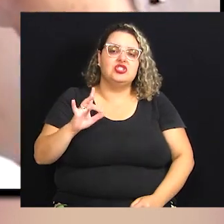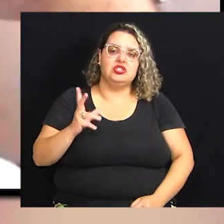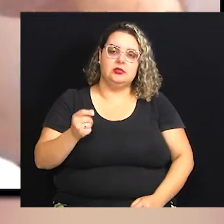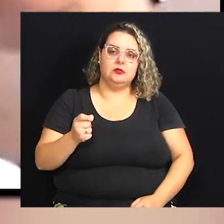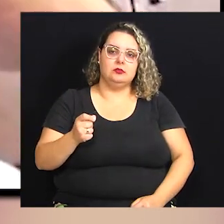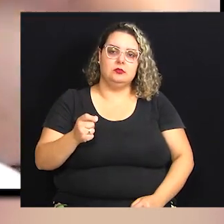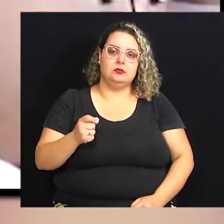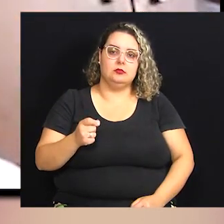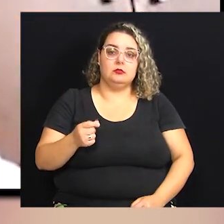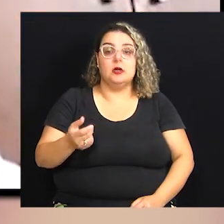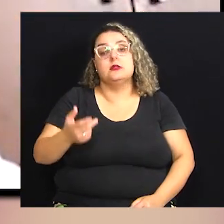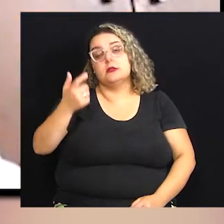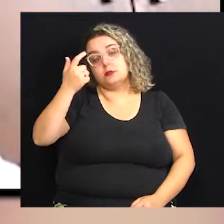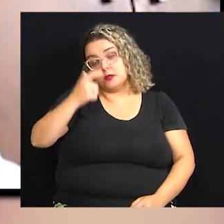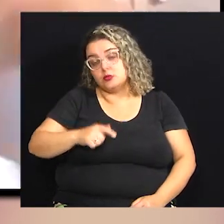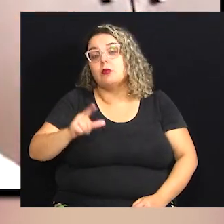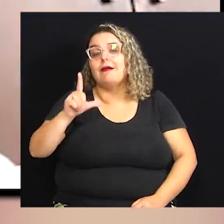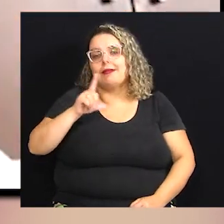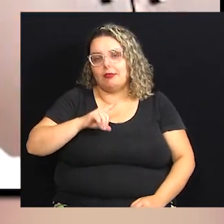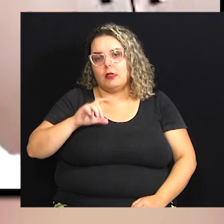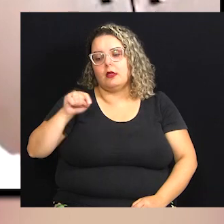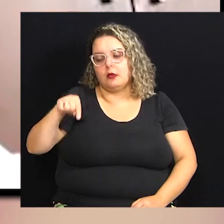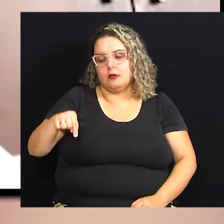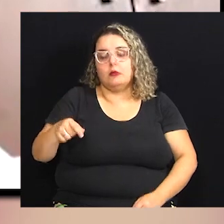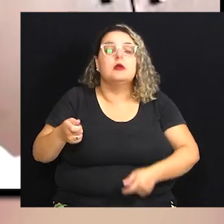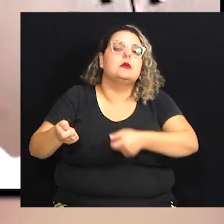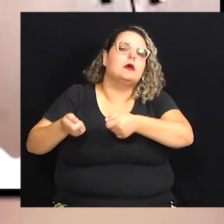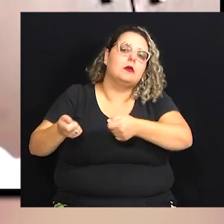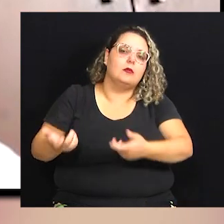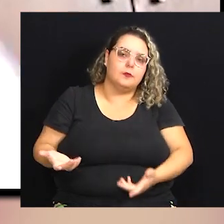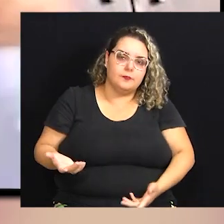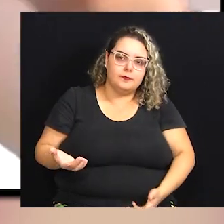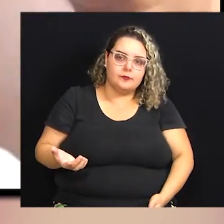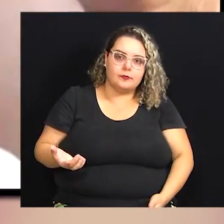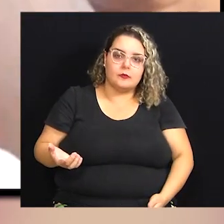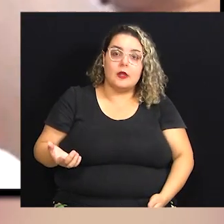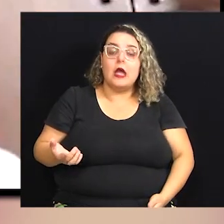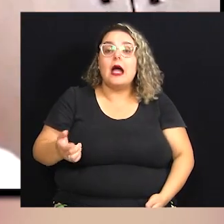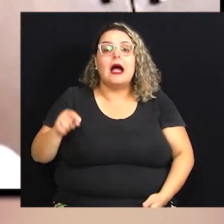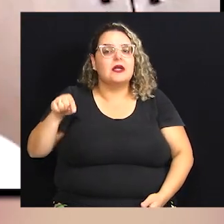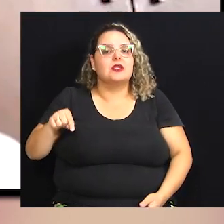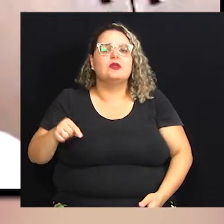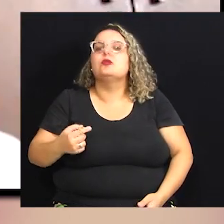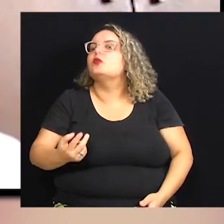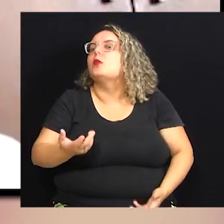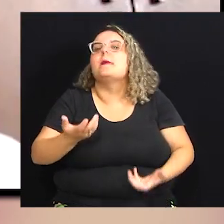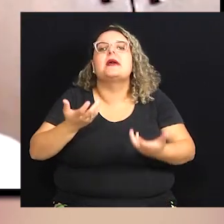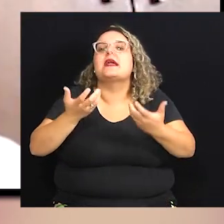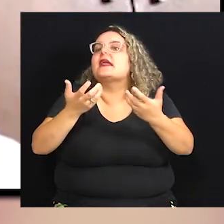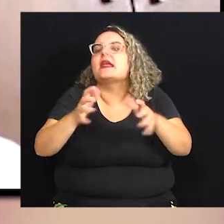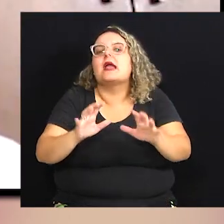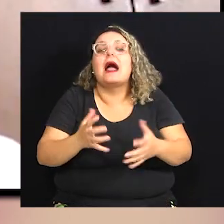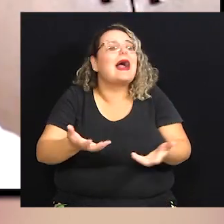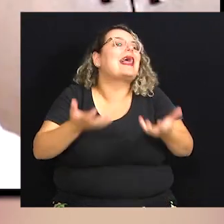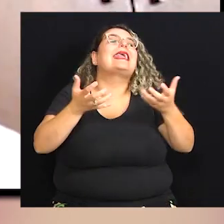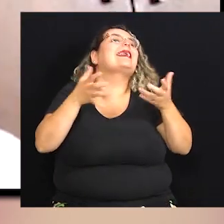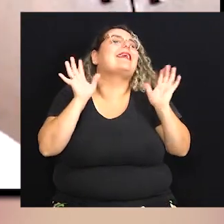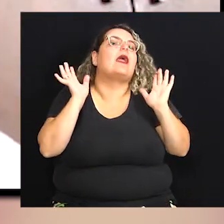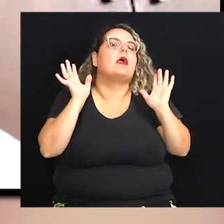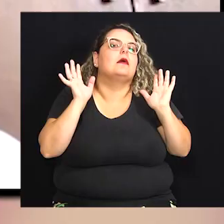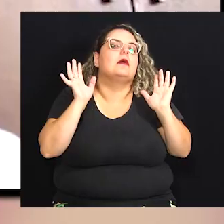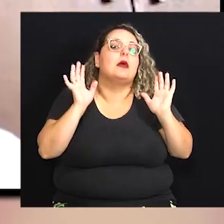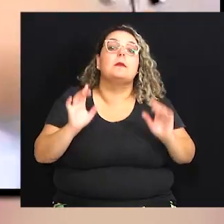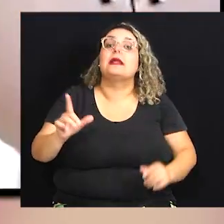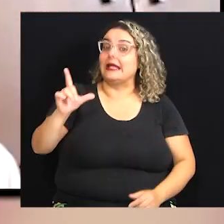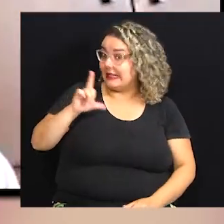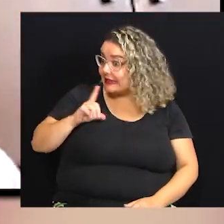Mas a pessoa tem enxaqueca. E agora Uhum. ela está controlada. Enxaqueca não é para quem quer, entendeu?